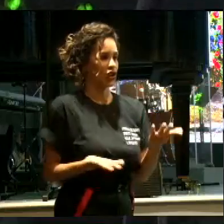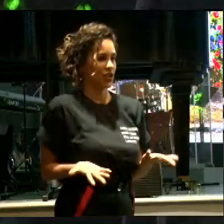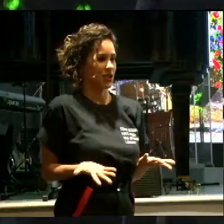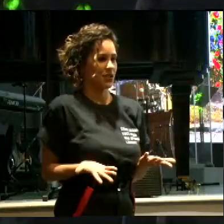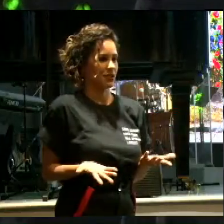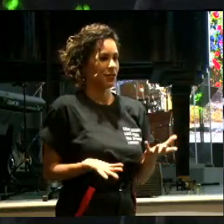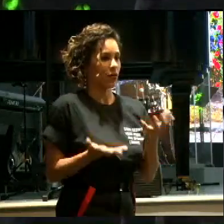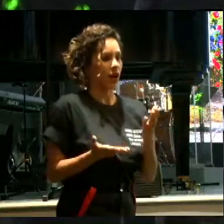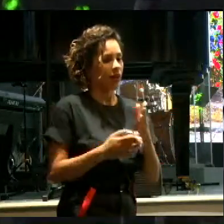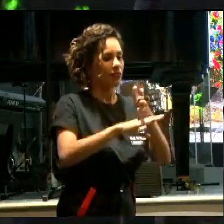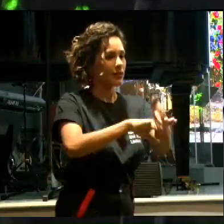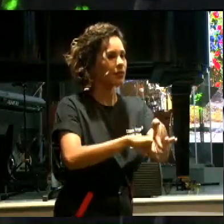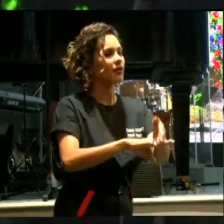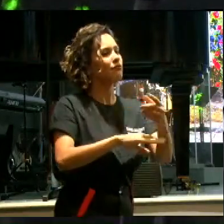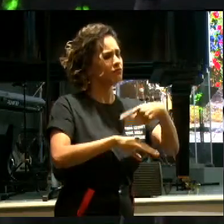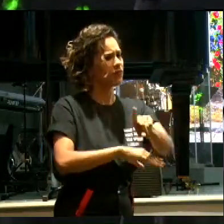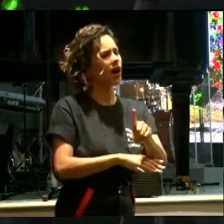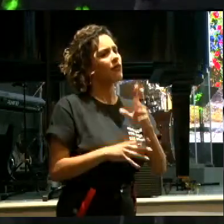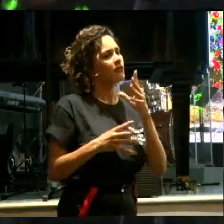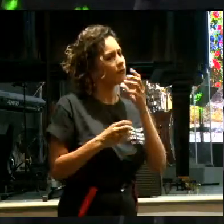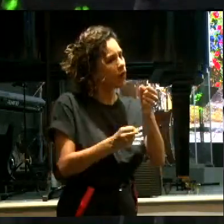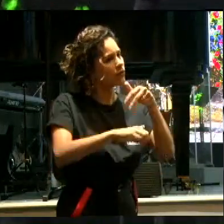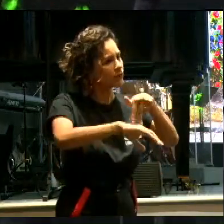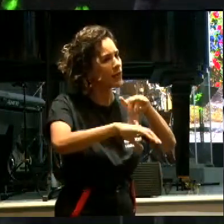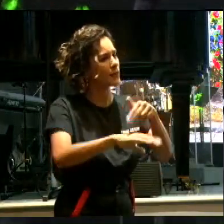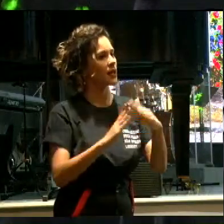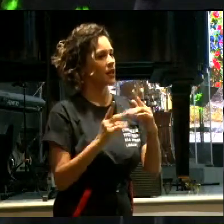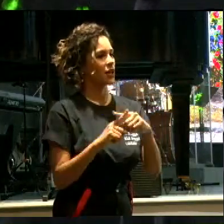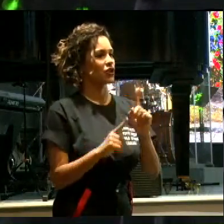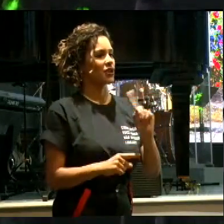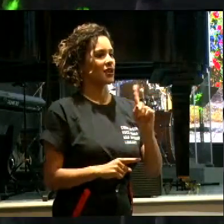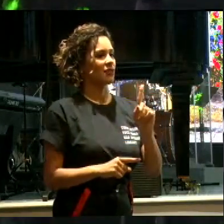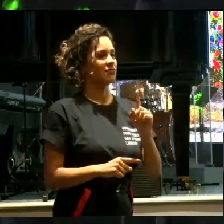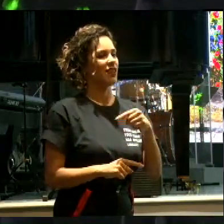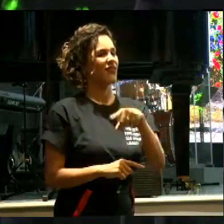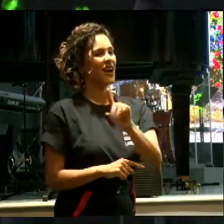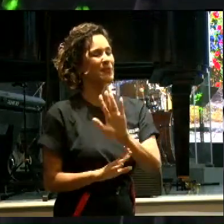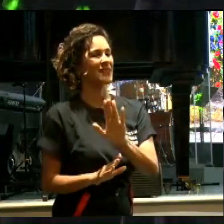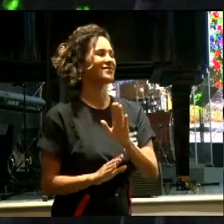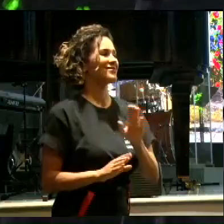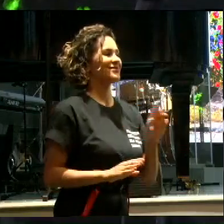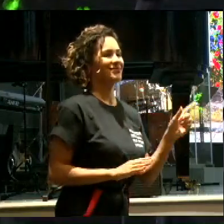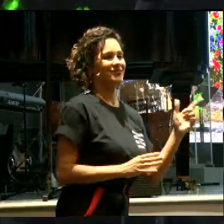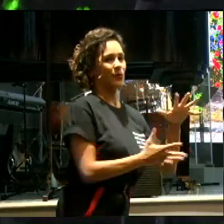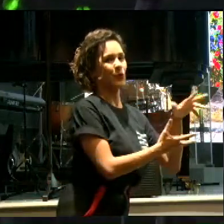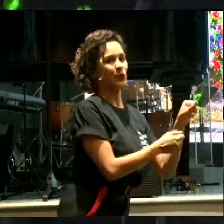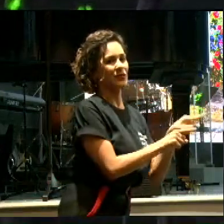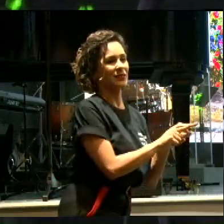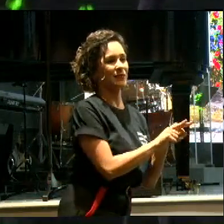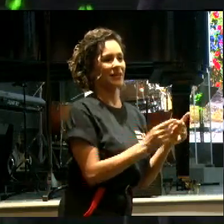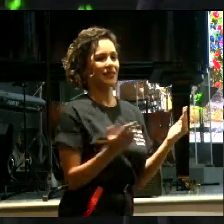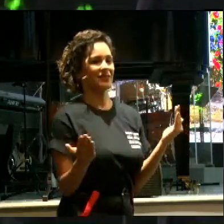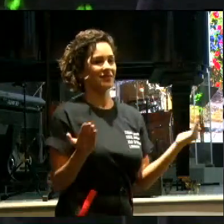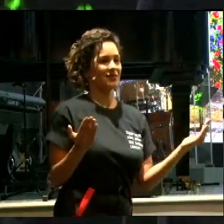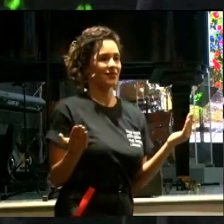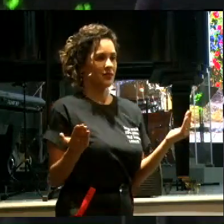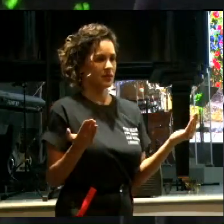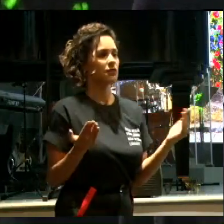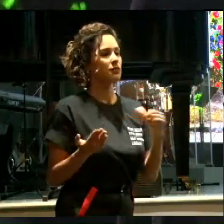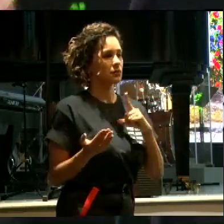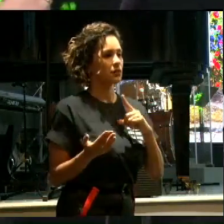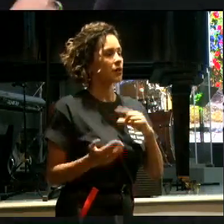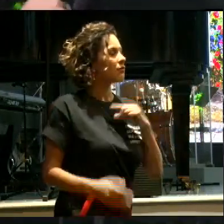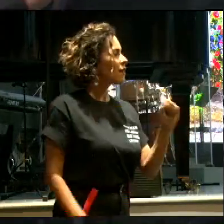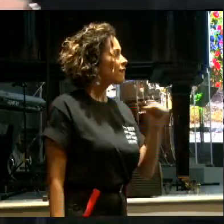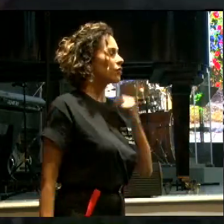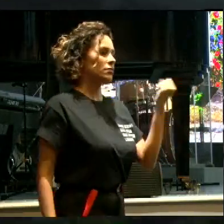plantar, isso ele vai semear depois. Ele vai colher. Então, eu estava revoltada